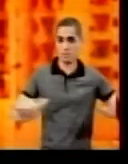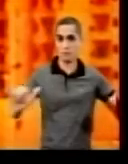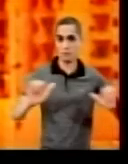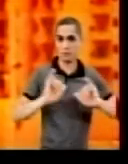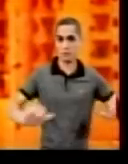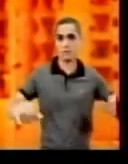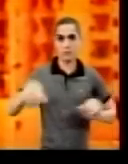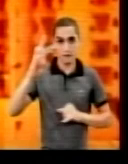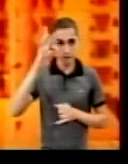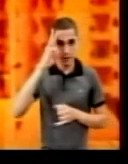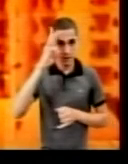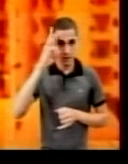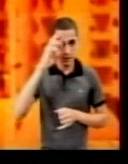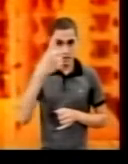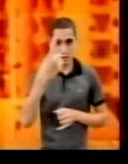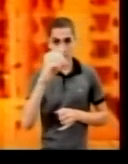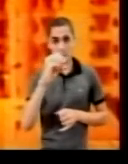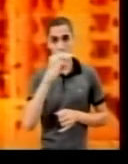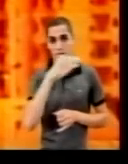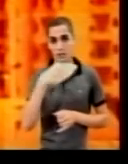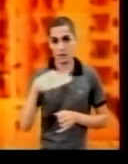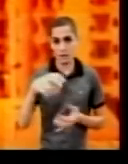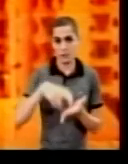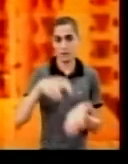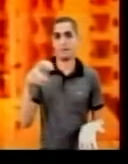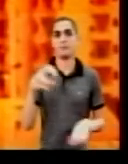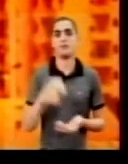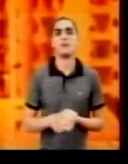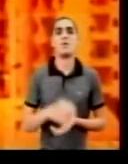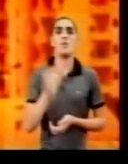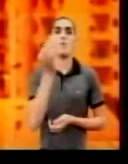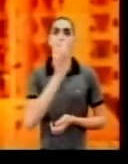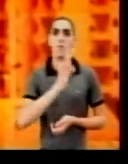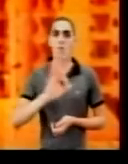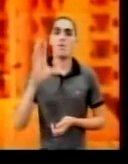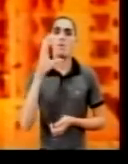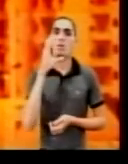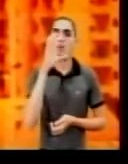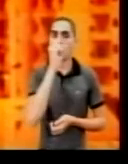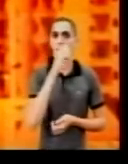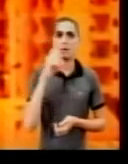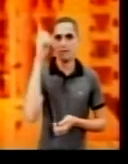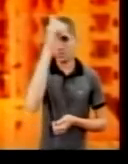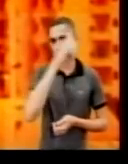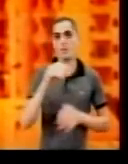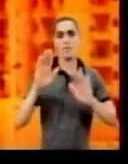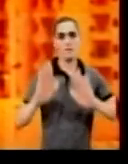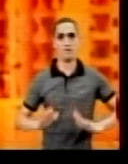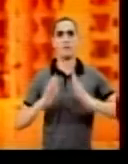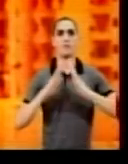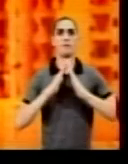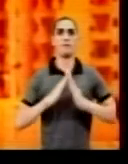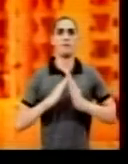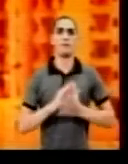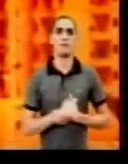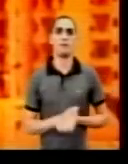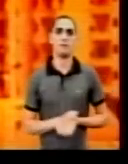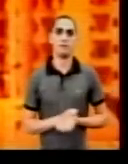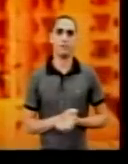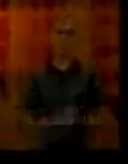na terça-feira, às 10h30 da manhã. Um ótimo fim de semana a todos e fique em casa.